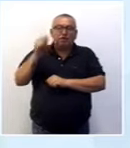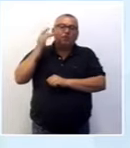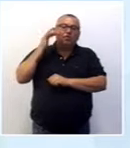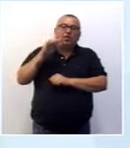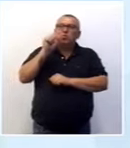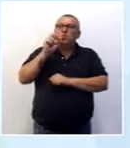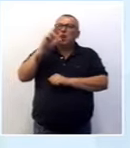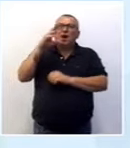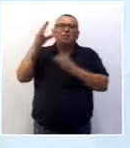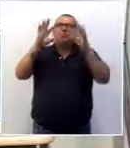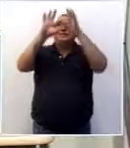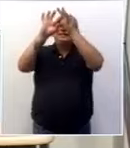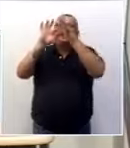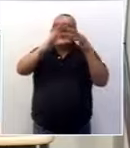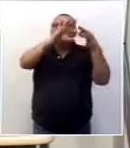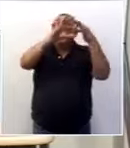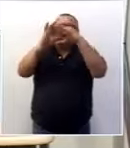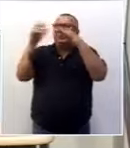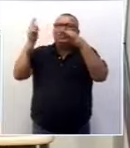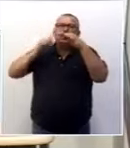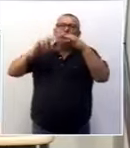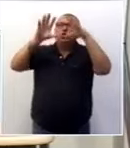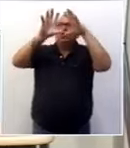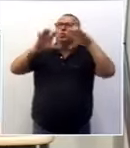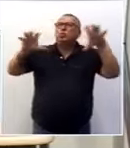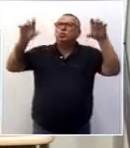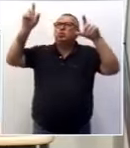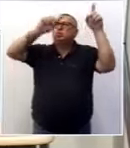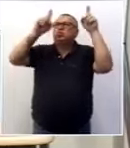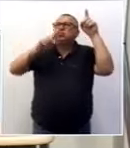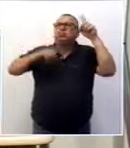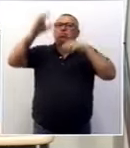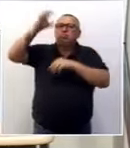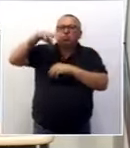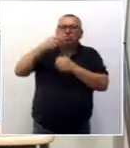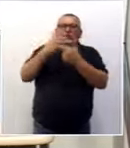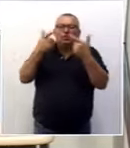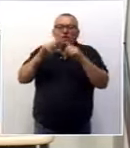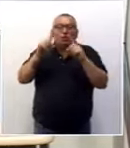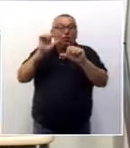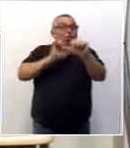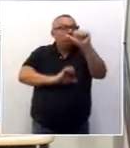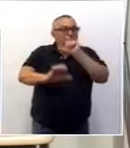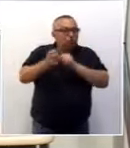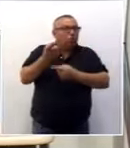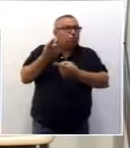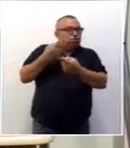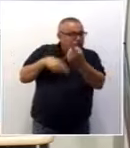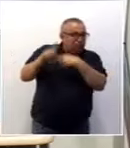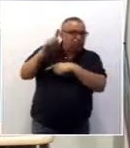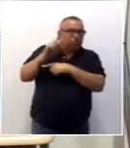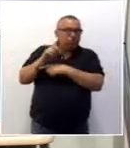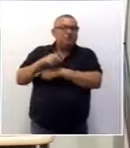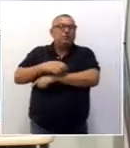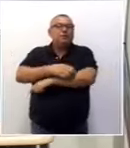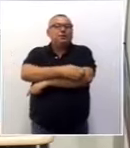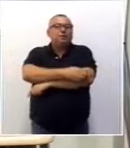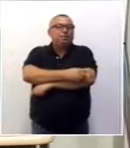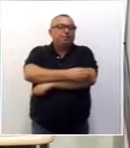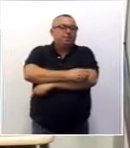todas interligadas, né, e a gente conseguiu ver isso pela primeira vez nessa época. Então, revolucionou a ciência atmosférica,